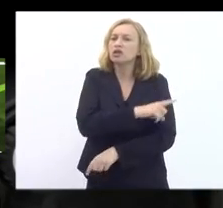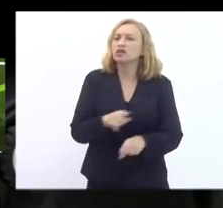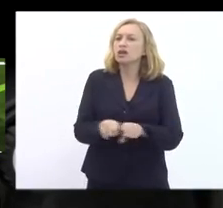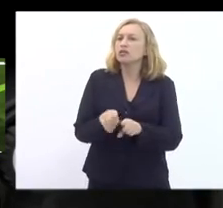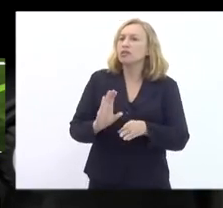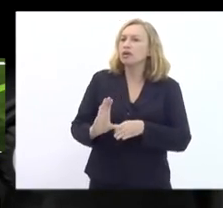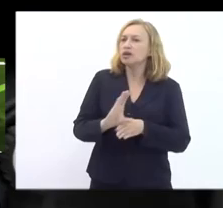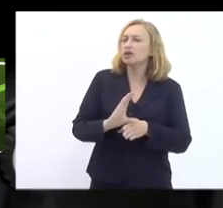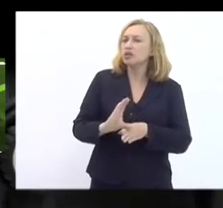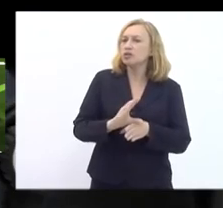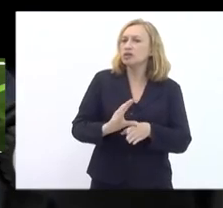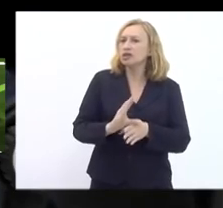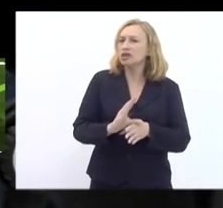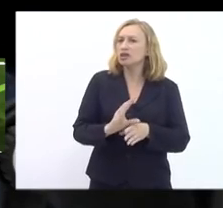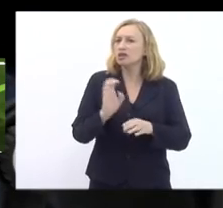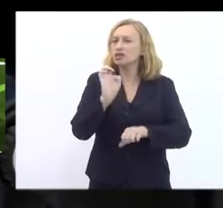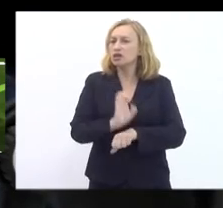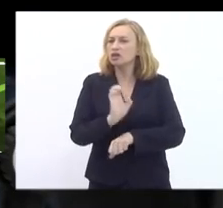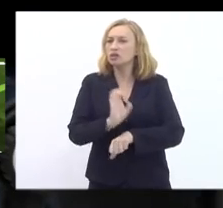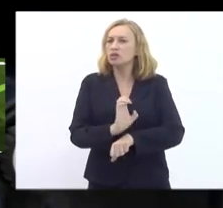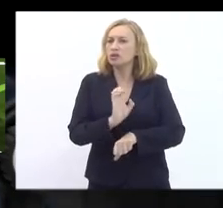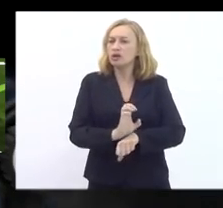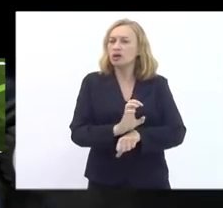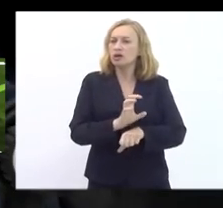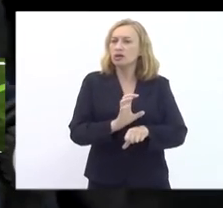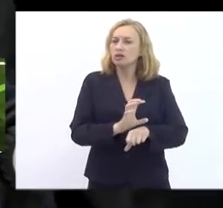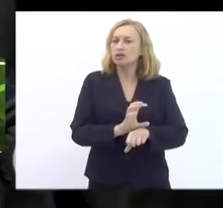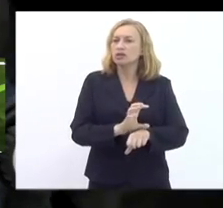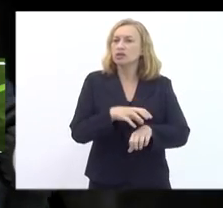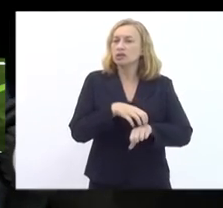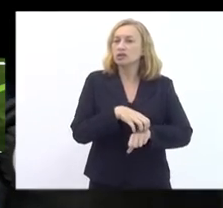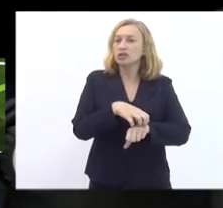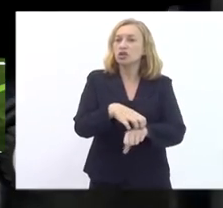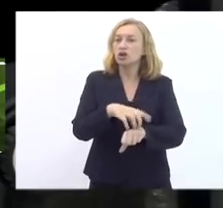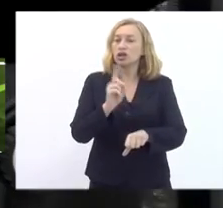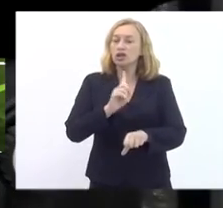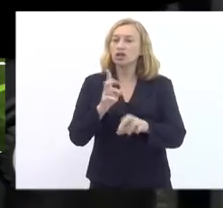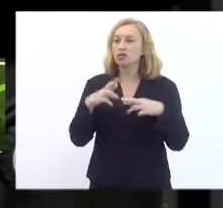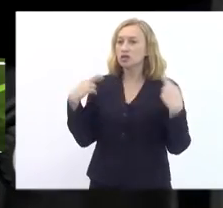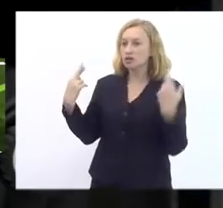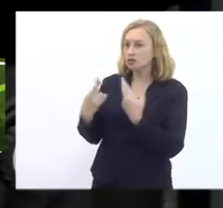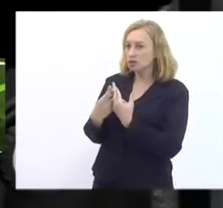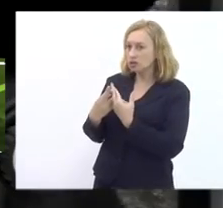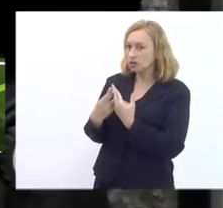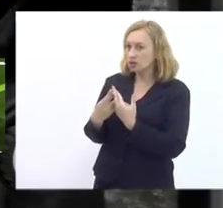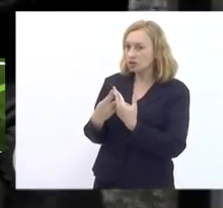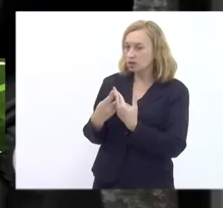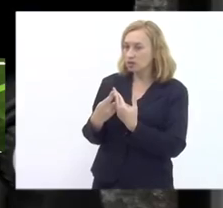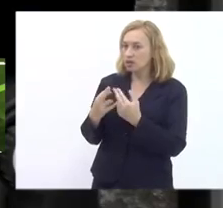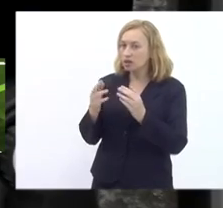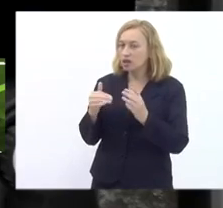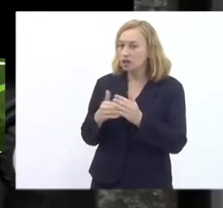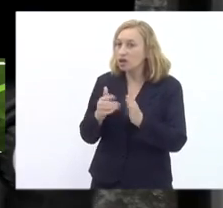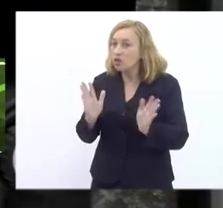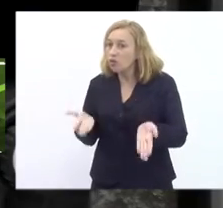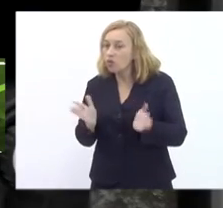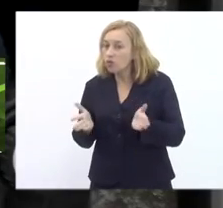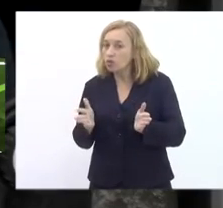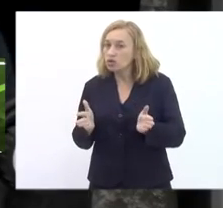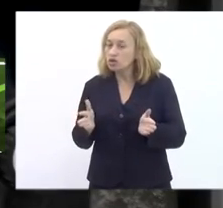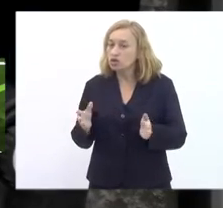Estadual de Transporte, que não se reuniu até hoje na gestão do atual secretário e teve apenas uma